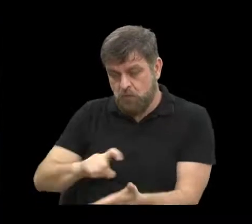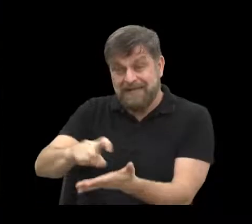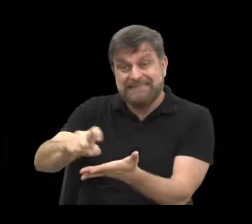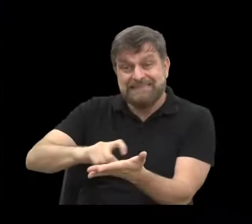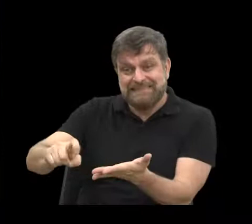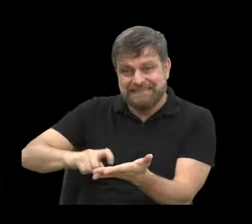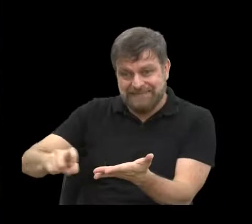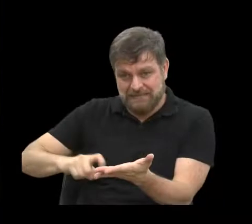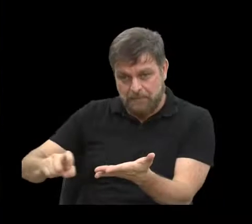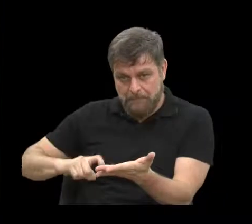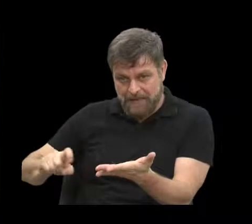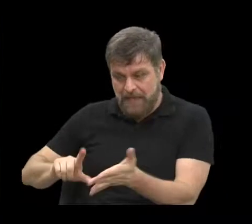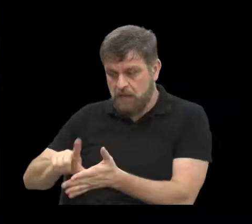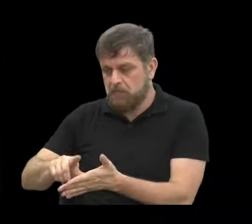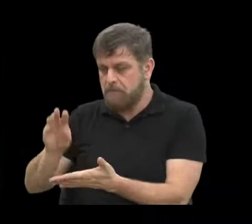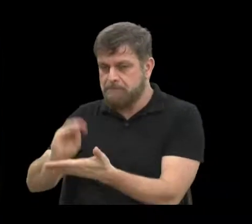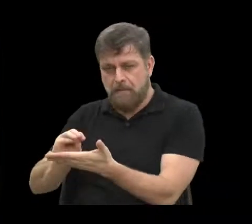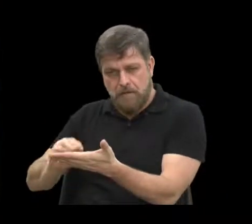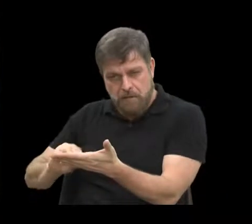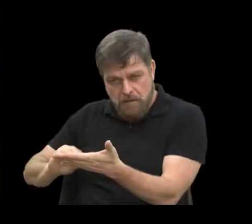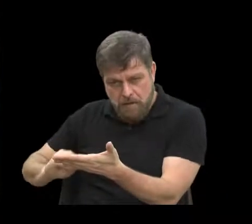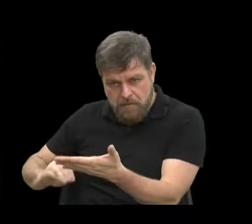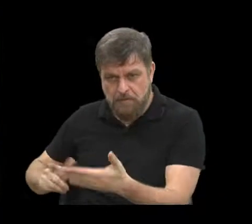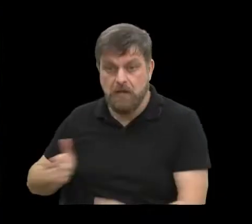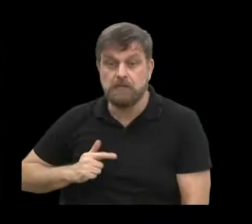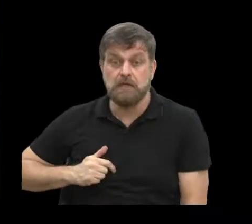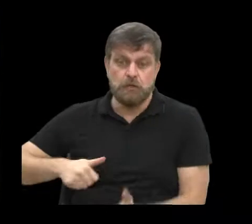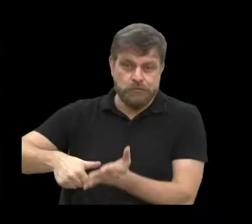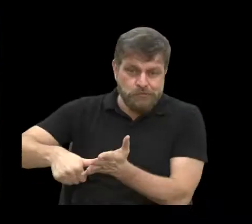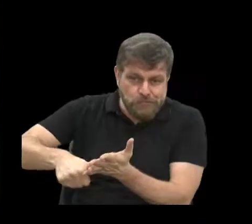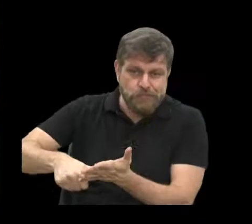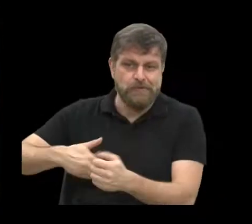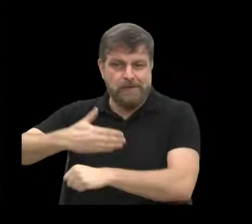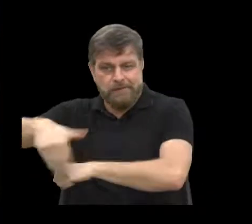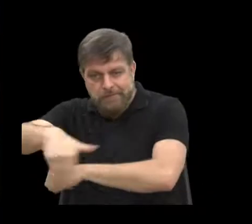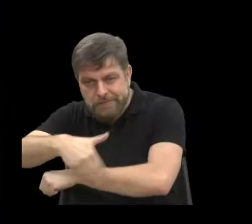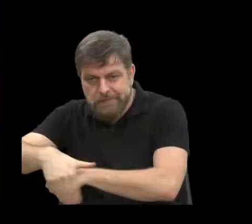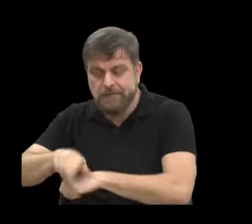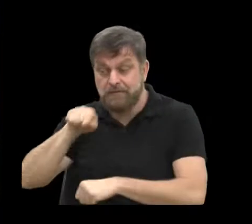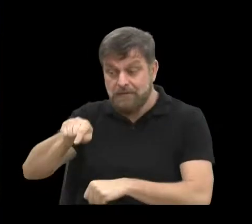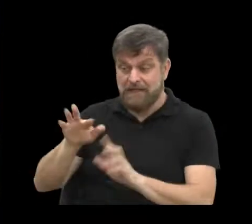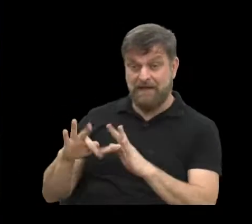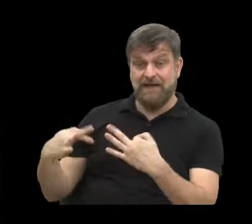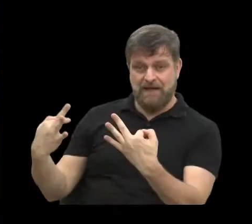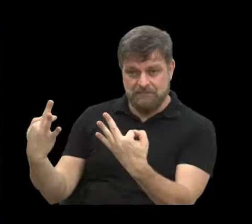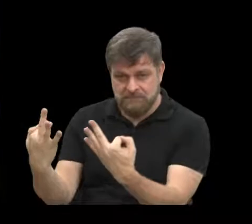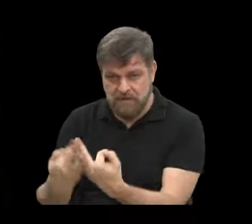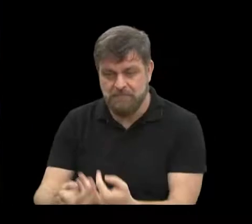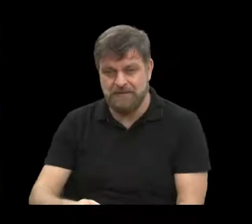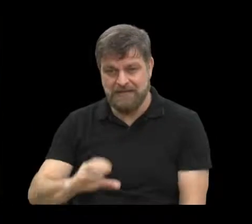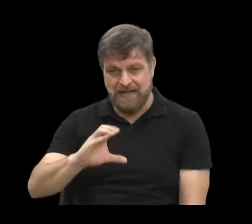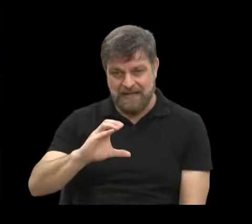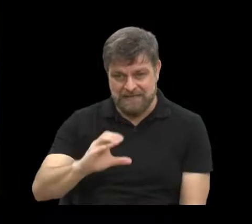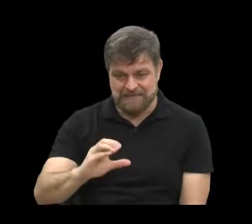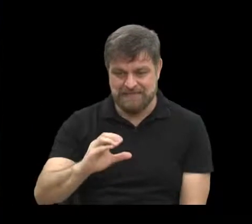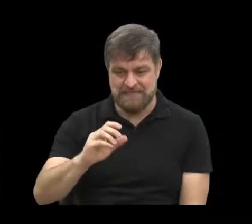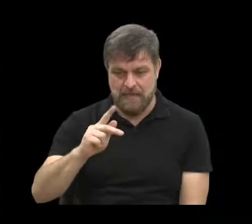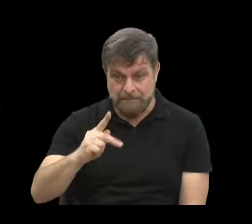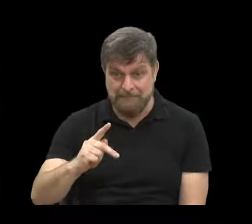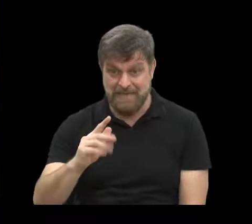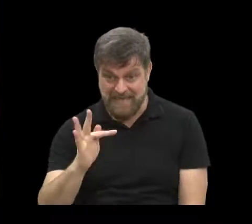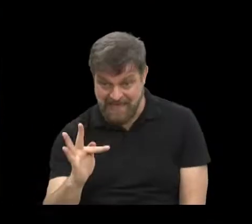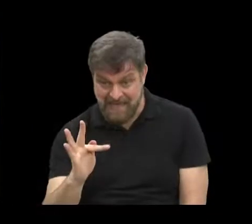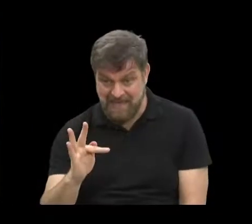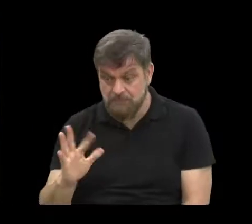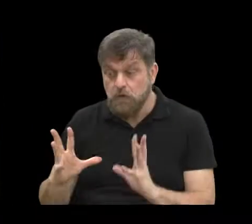INSS, e os documentos pessoais do requerente e do grupo familiar. CPF é obrigatório para todos